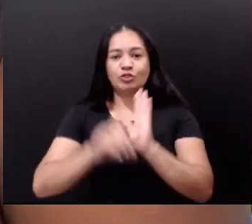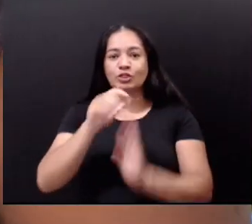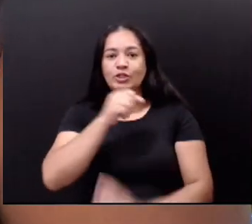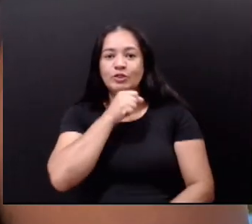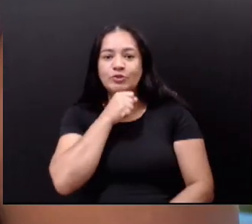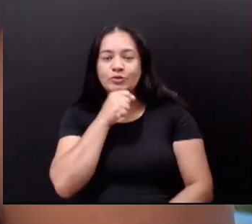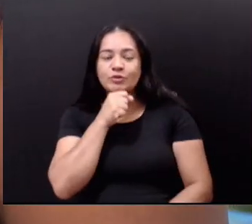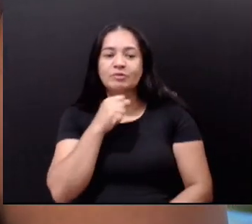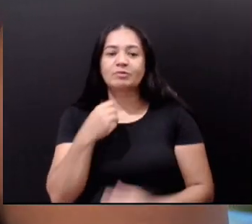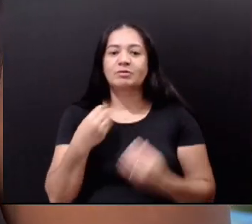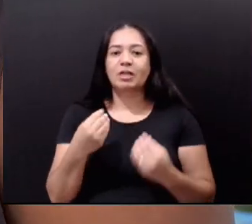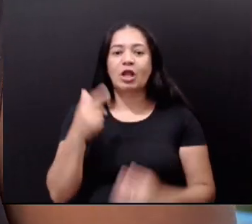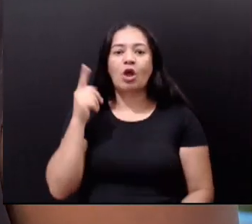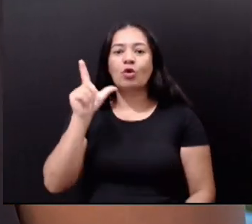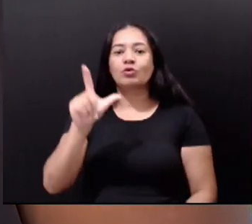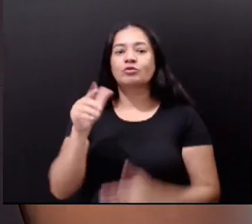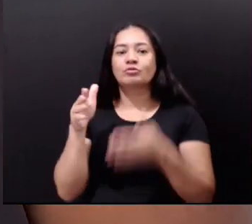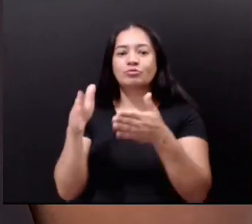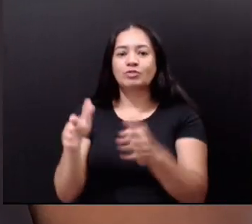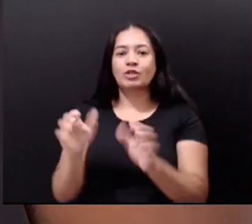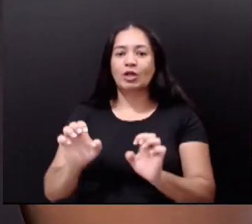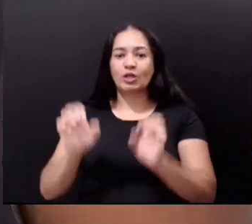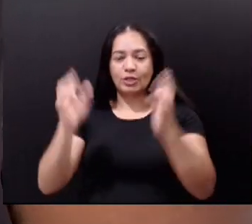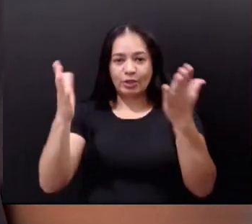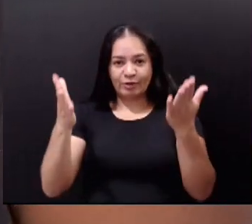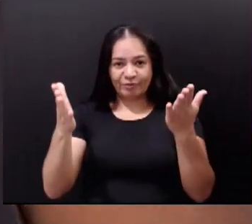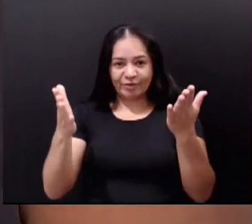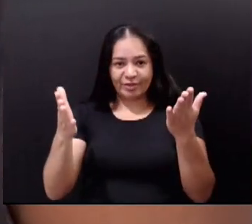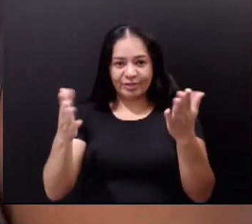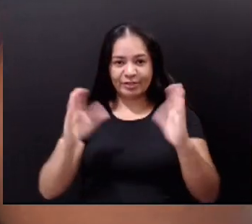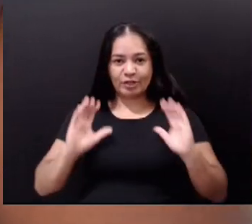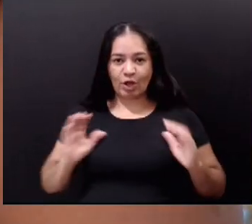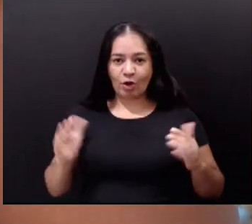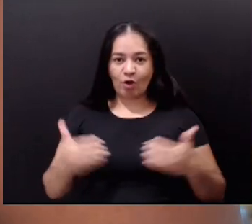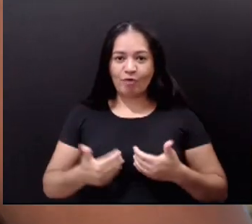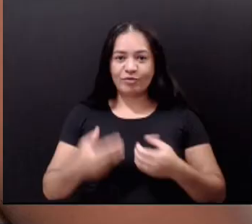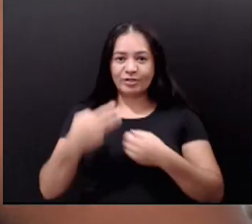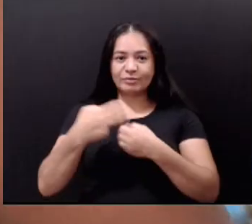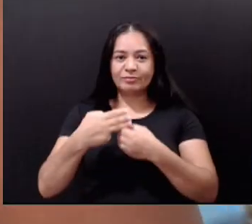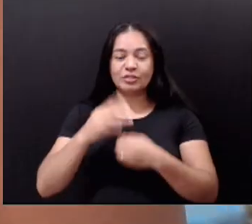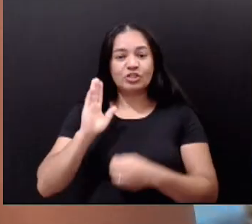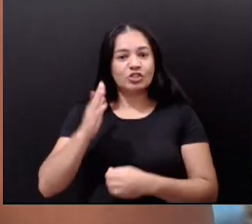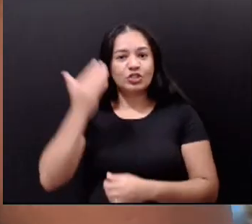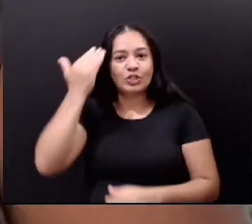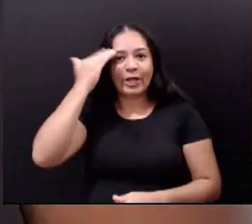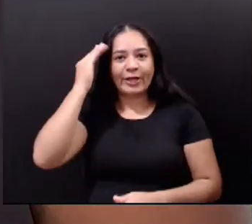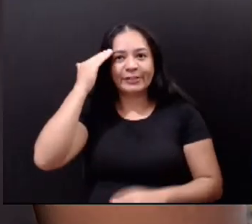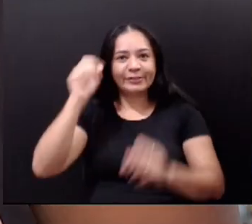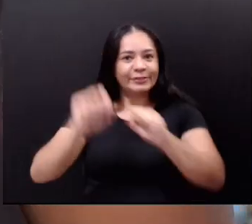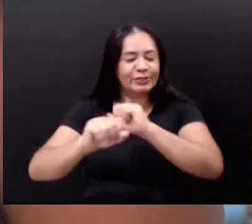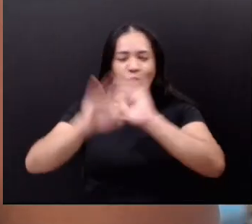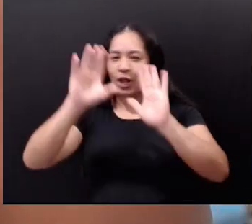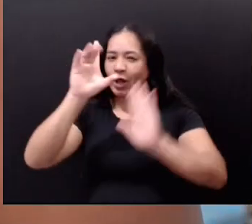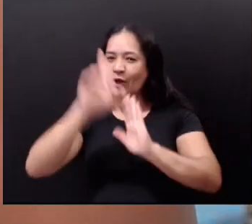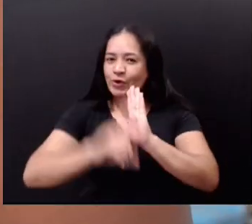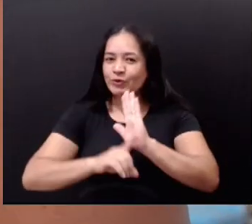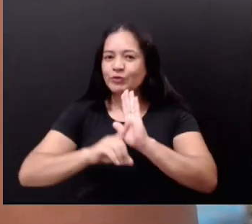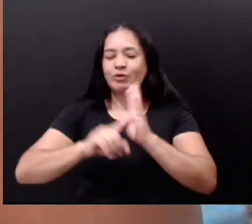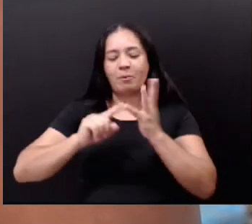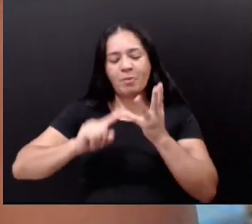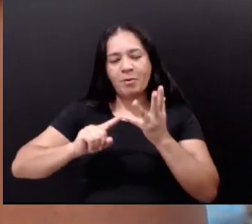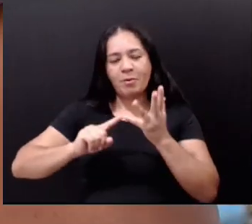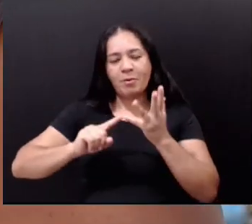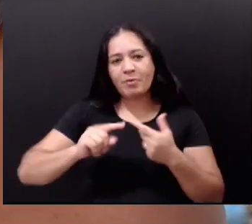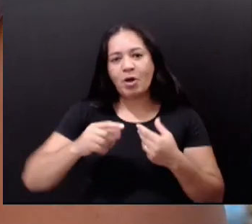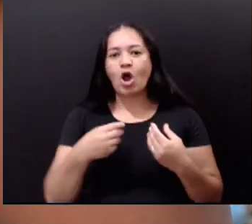consigam chegar no evento da Conferência Municipal da Pessoa Idosa já entendendo acerca dos direitos, das questões, né, de onde a gente